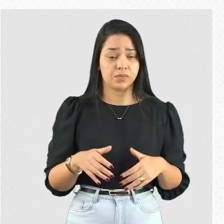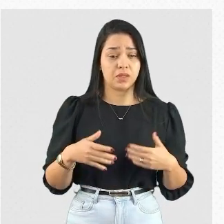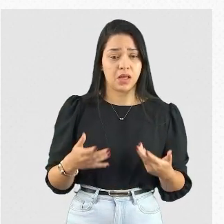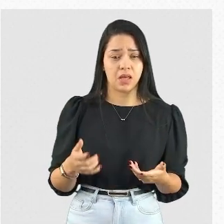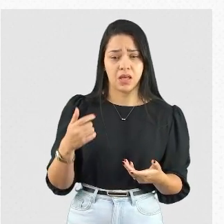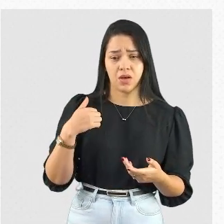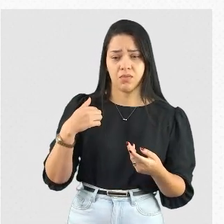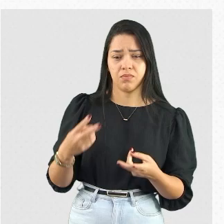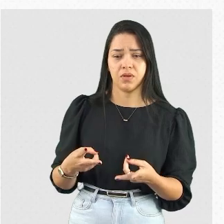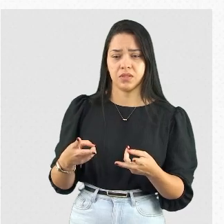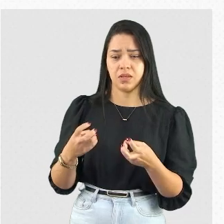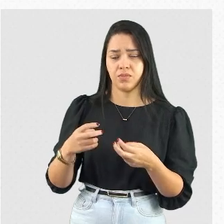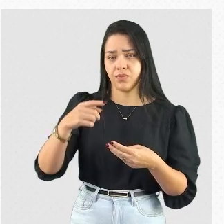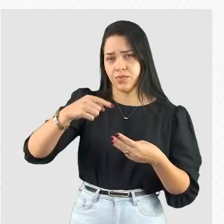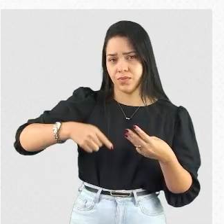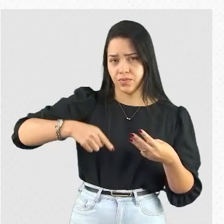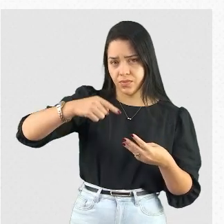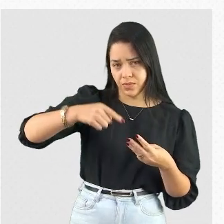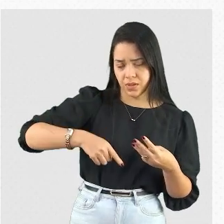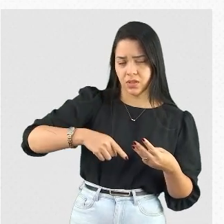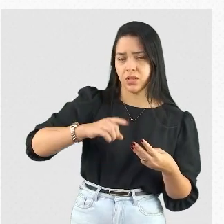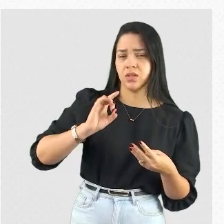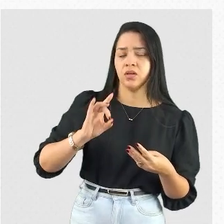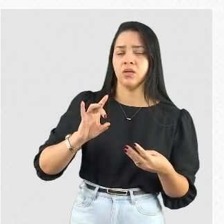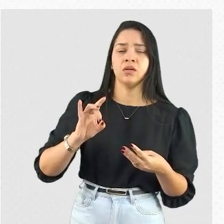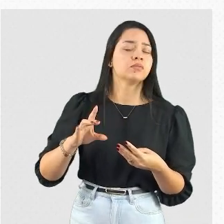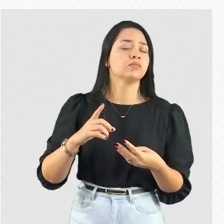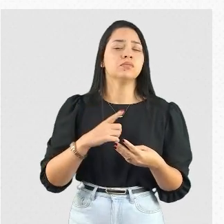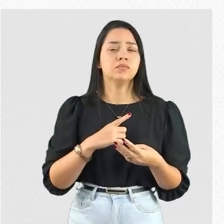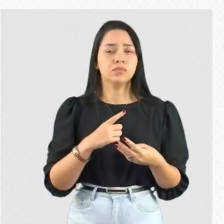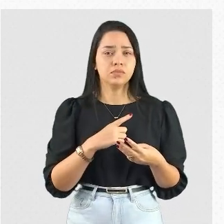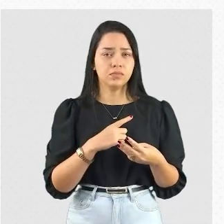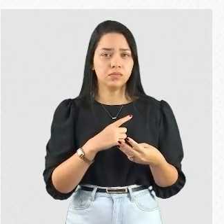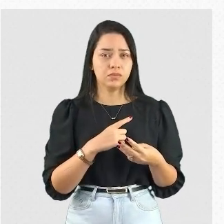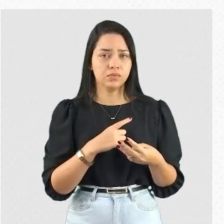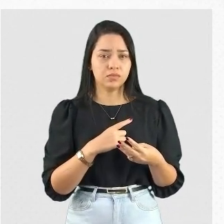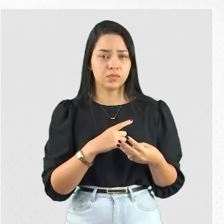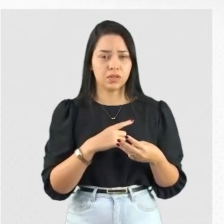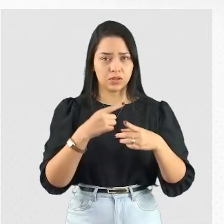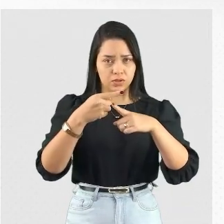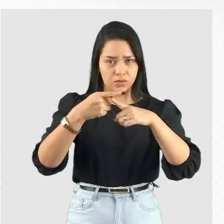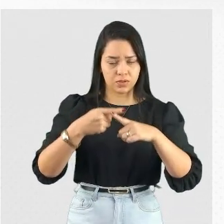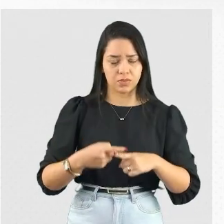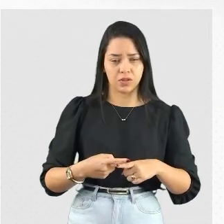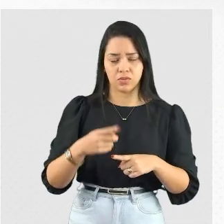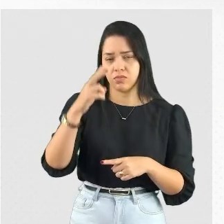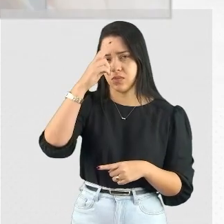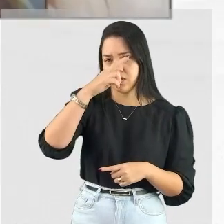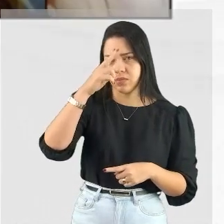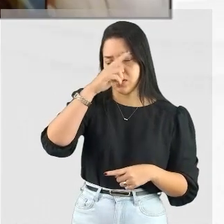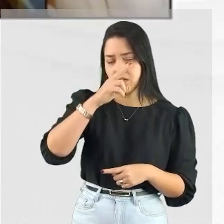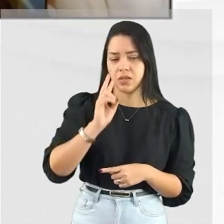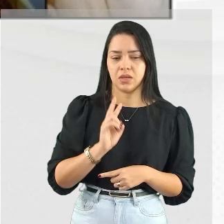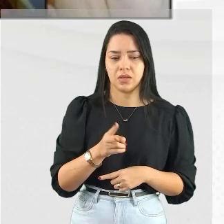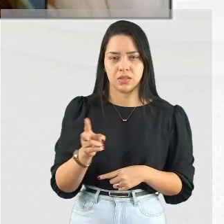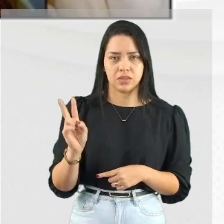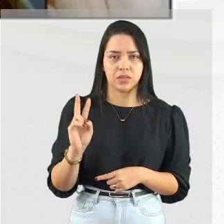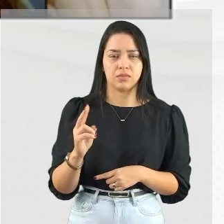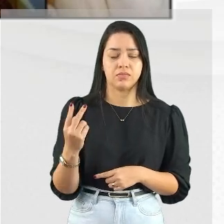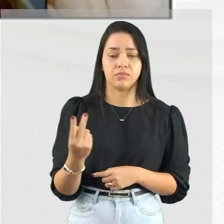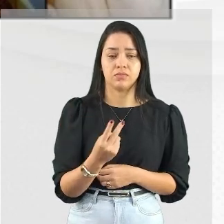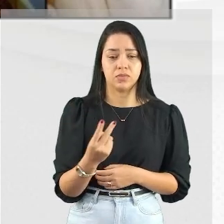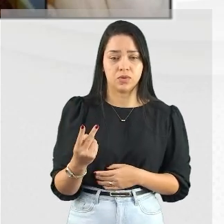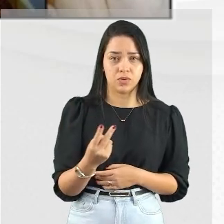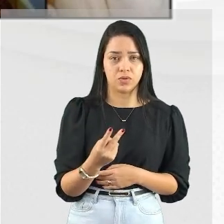eu observo que em 3 indivíduos, a partir desse cruzamento, pessoal, lembrando que é sempre desse